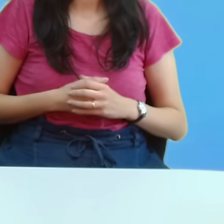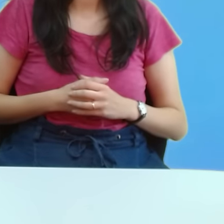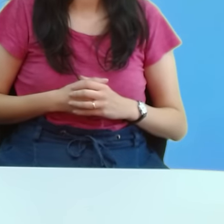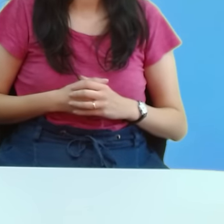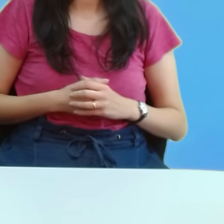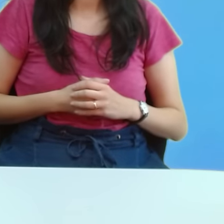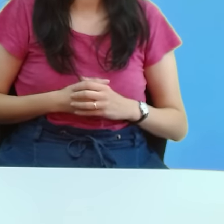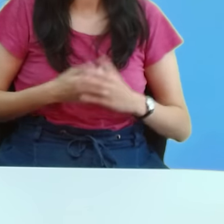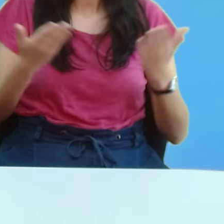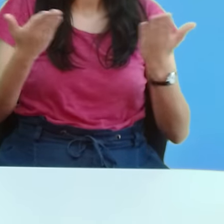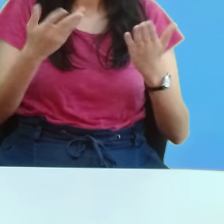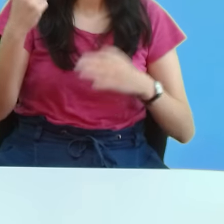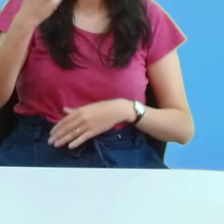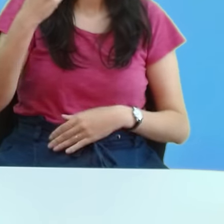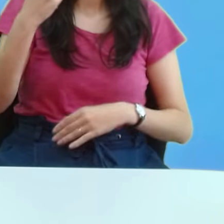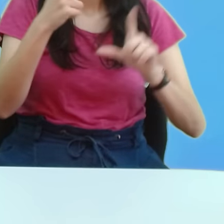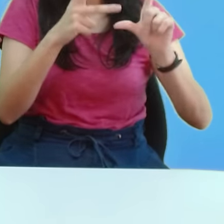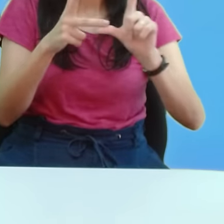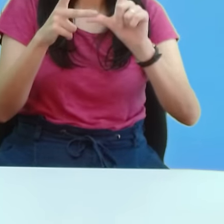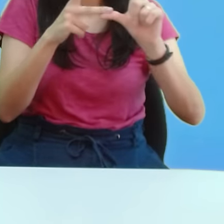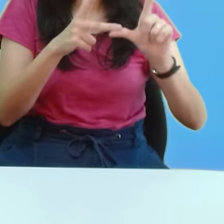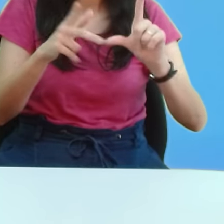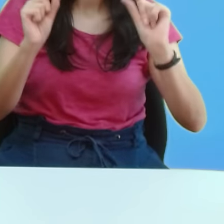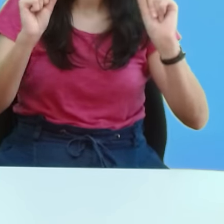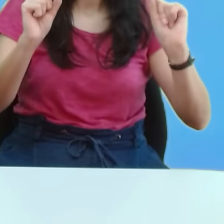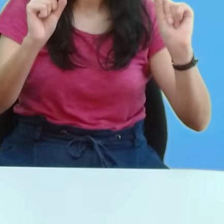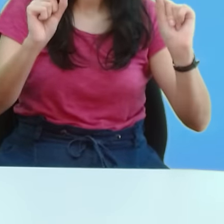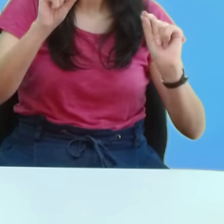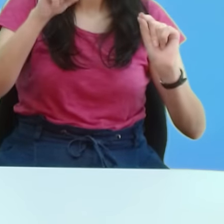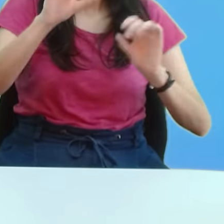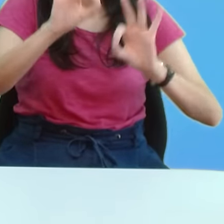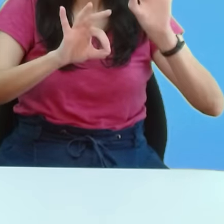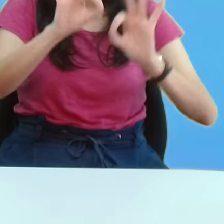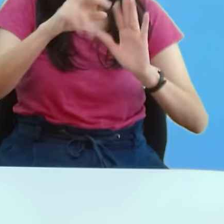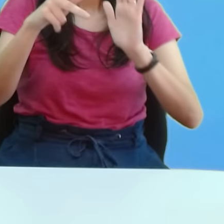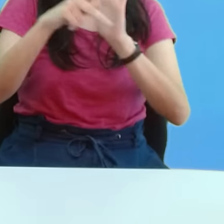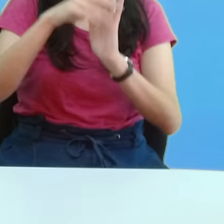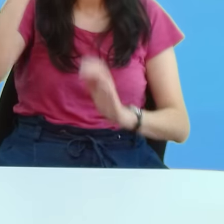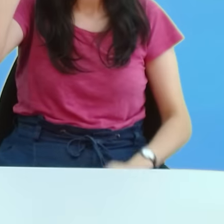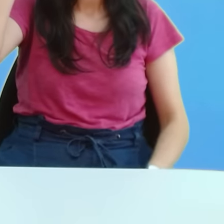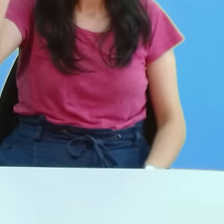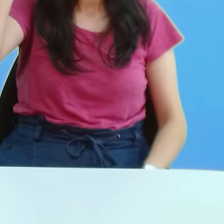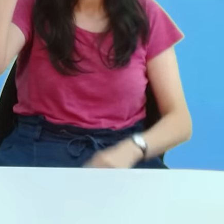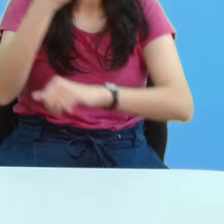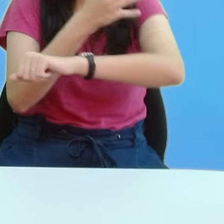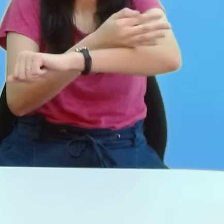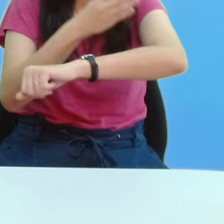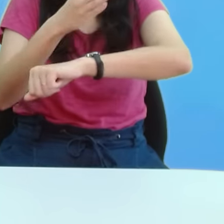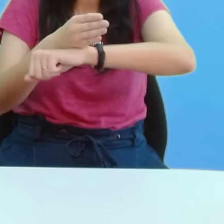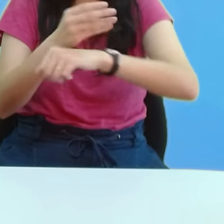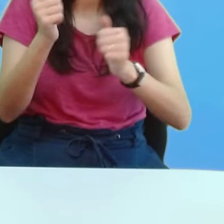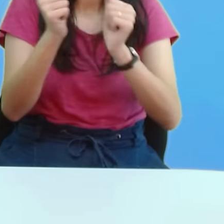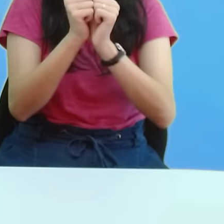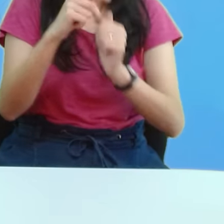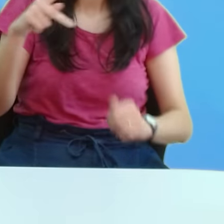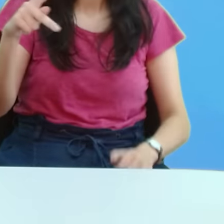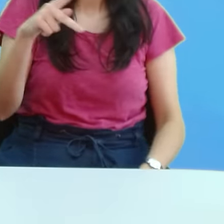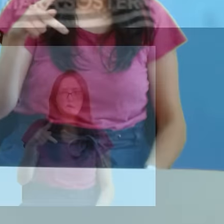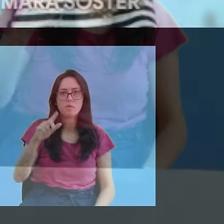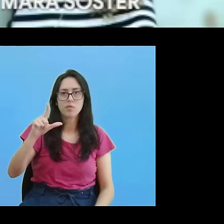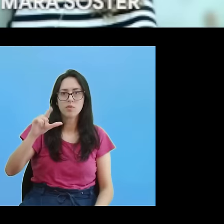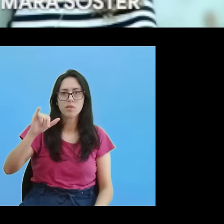A nossa segunda web de hoje está organizada pelo CAP de Francisco Beltrão, com a professora Lia